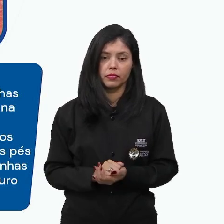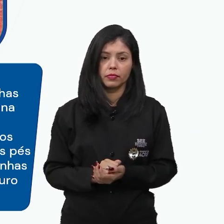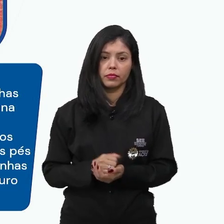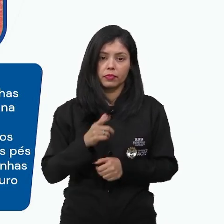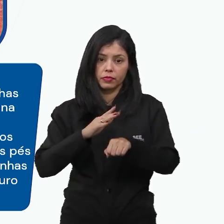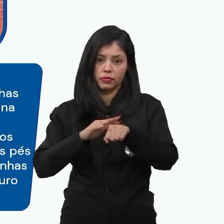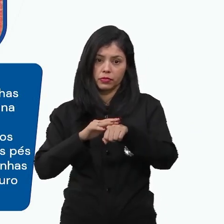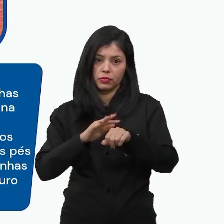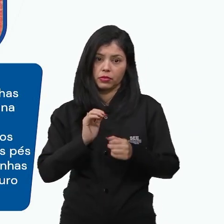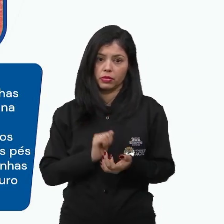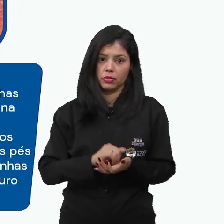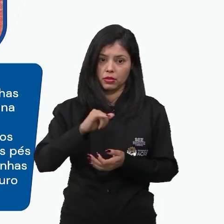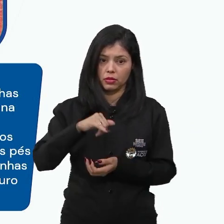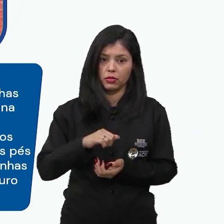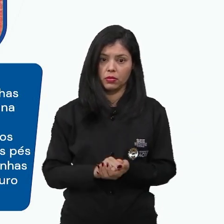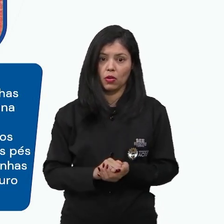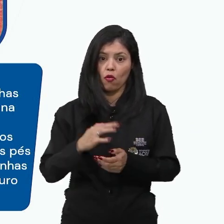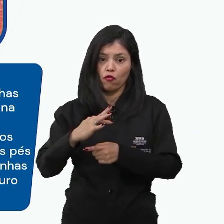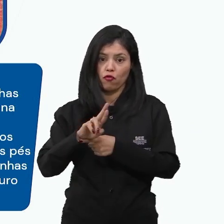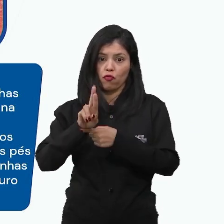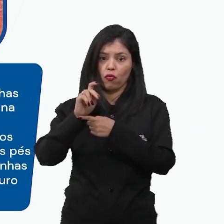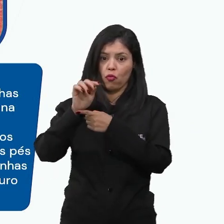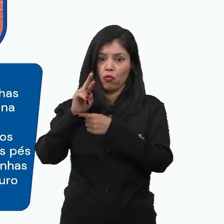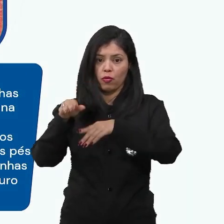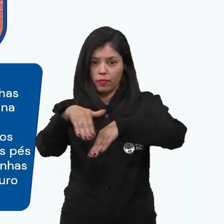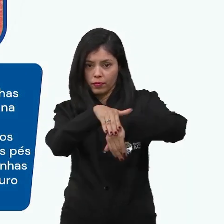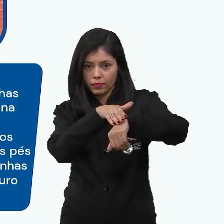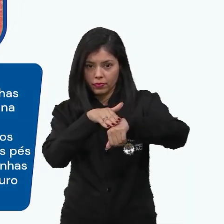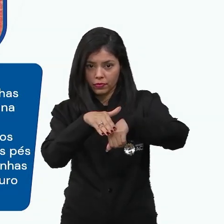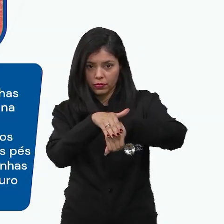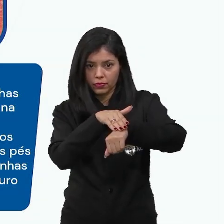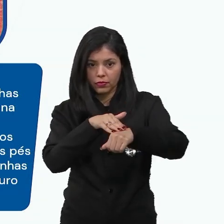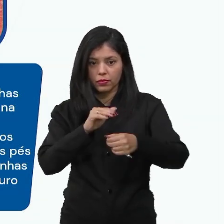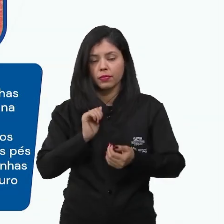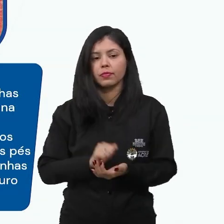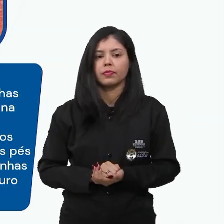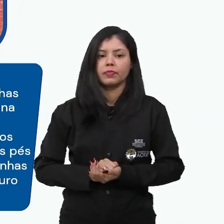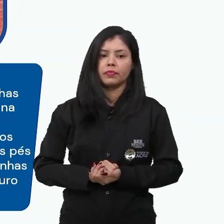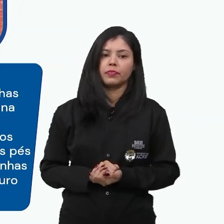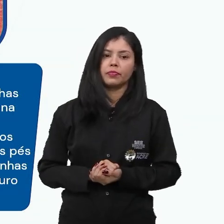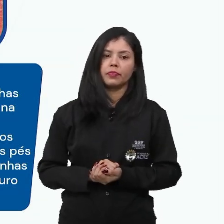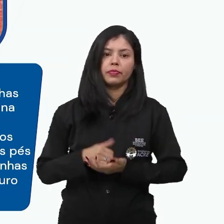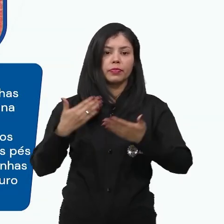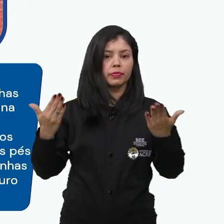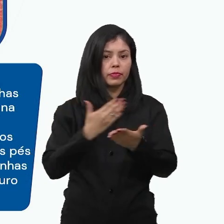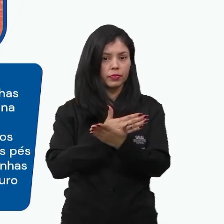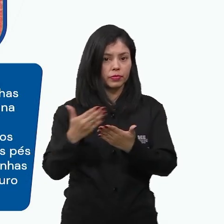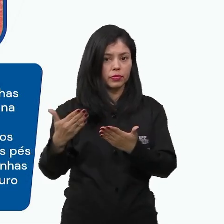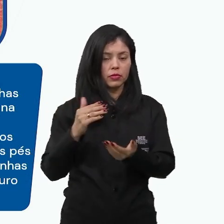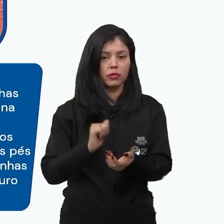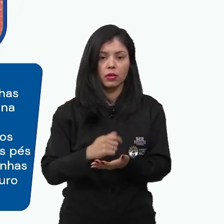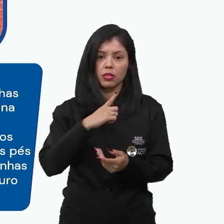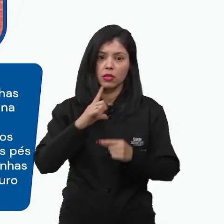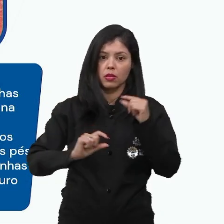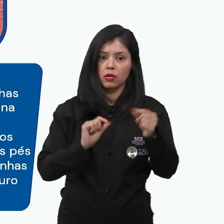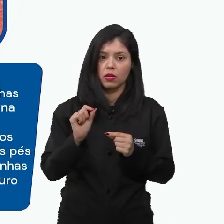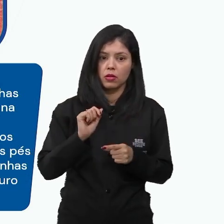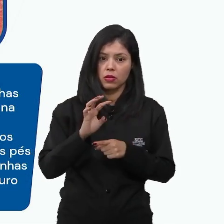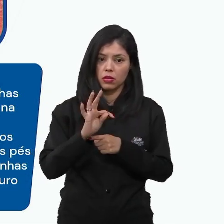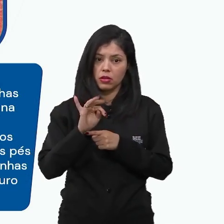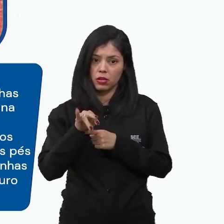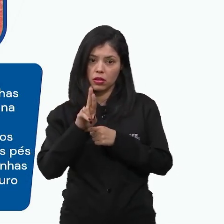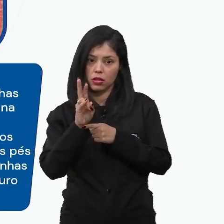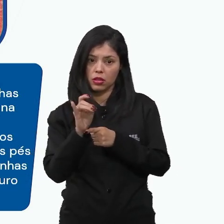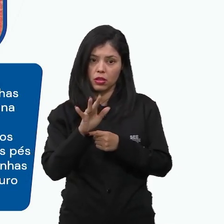doenças causadas por fungos, que seriam ali as micoses. né? Então, para começar, a gente tem aqui a tinha ou